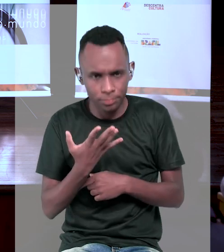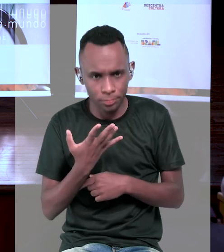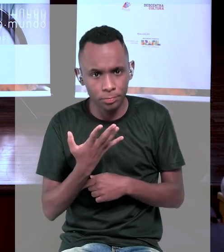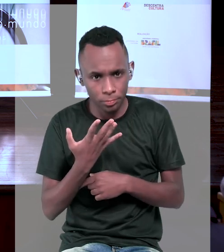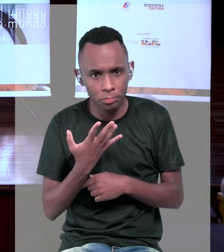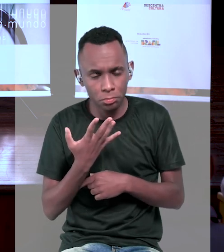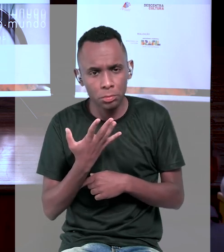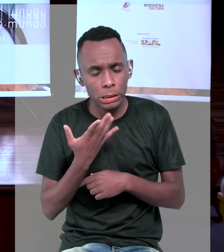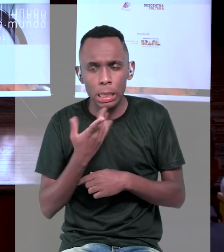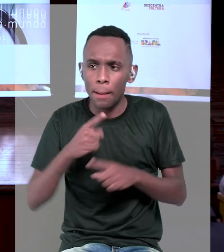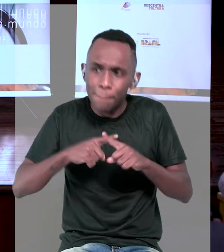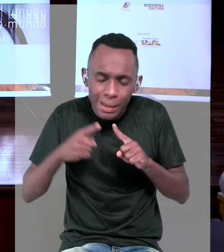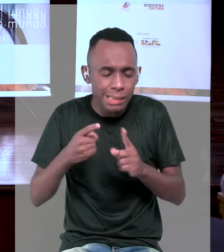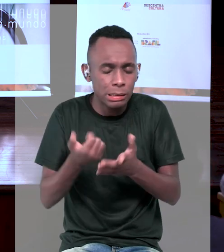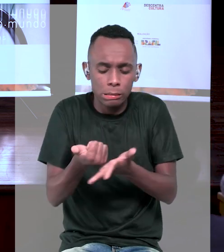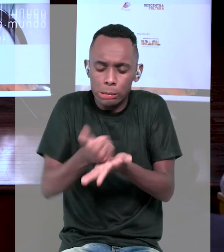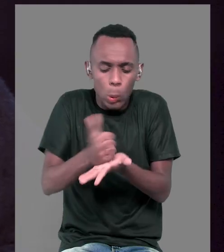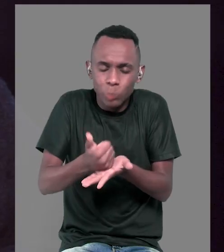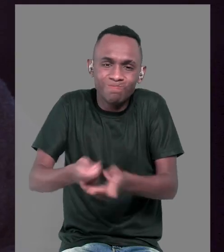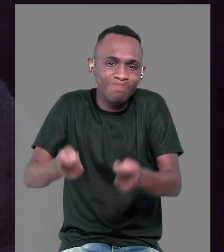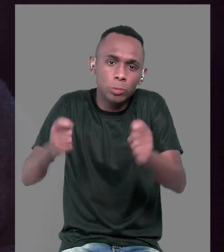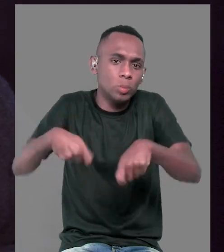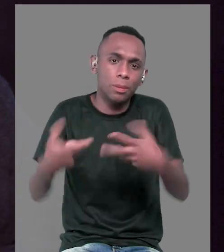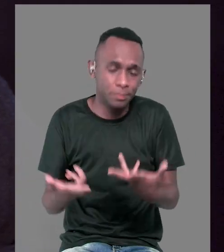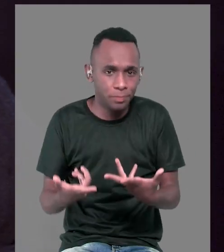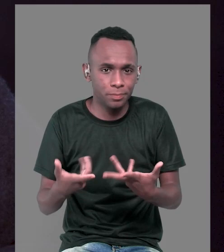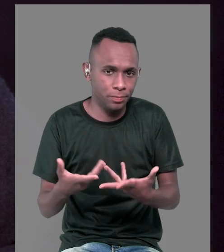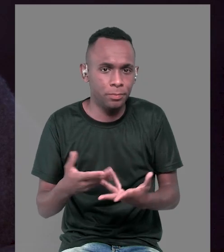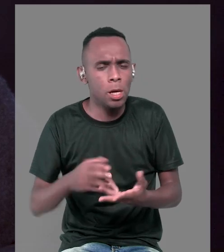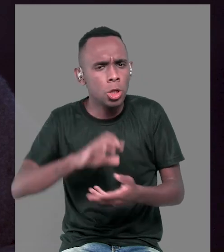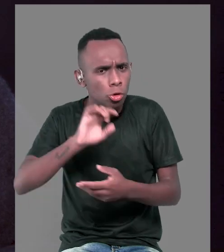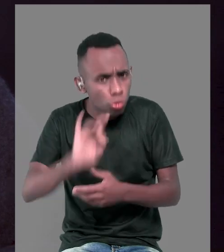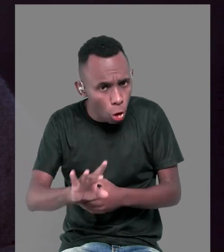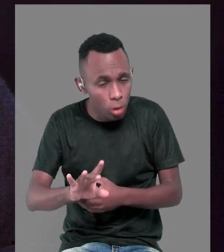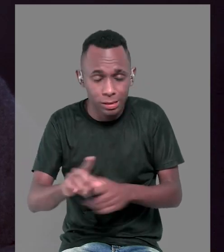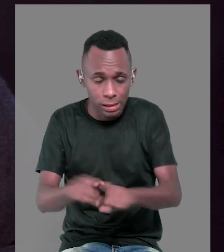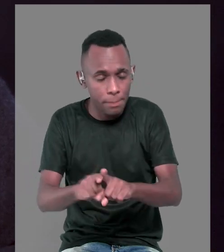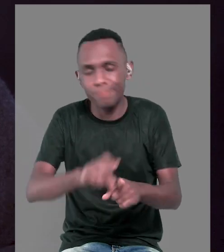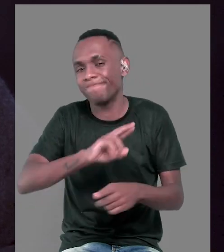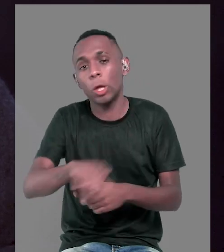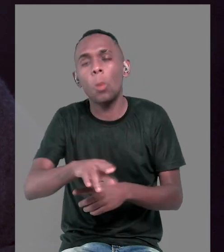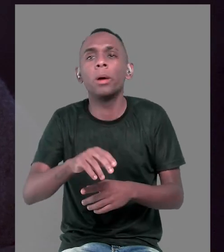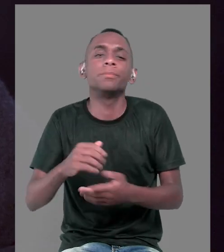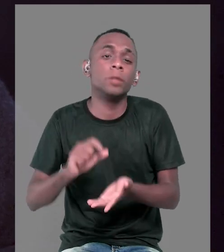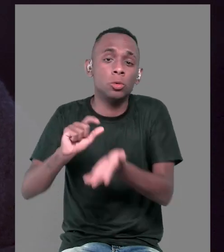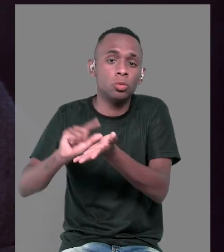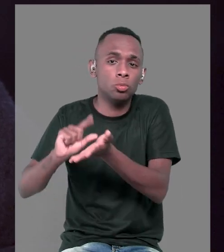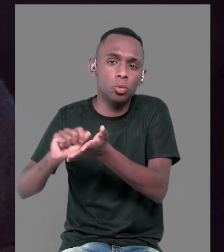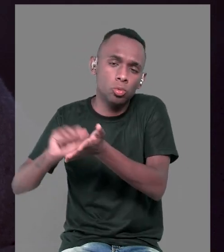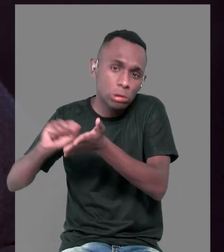incontroláveis. E não é só isso. No século XVII, Thomas